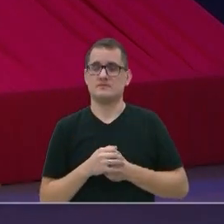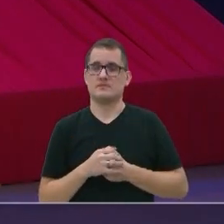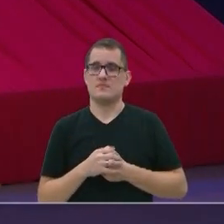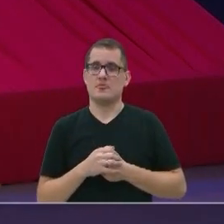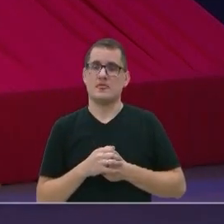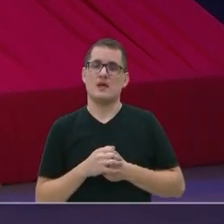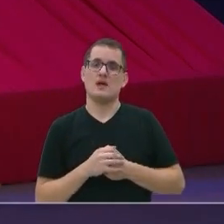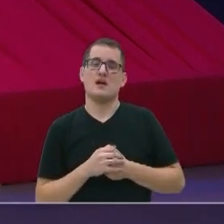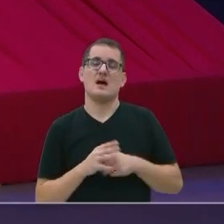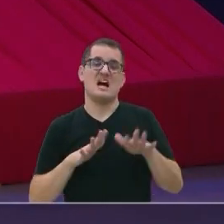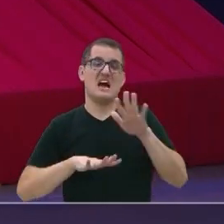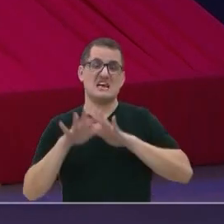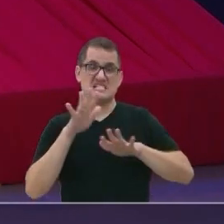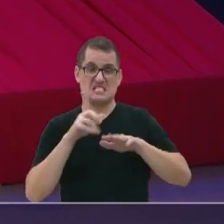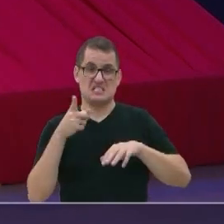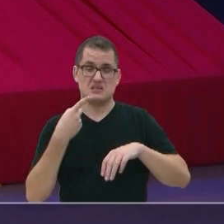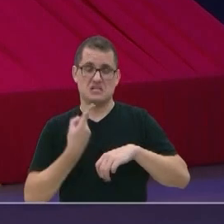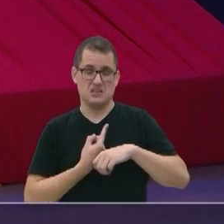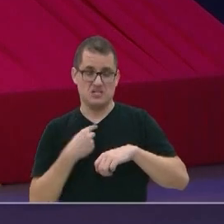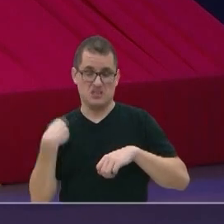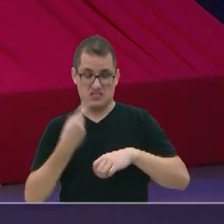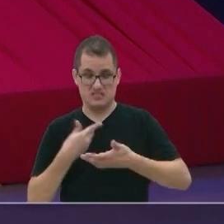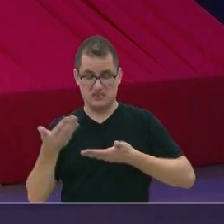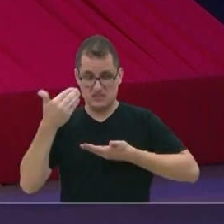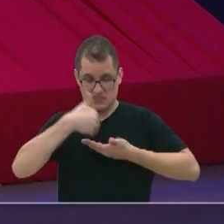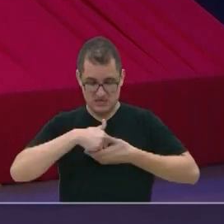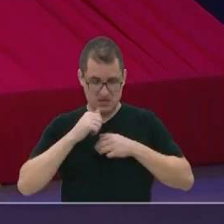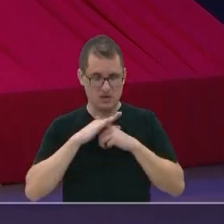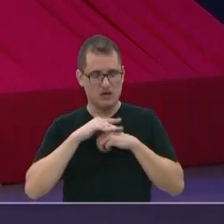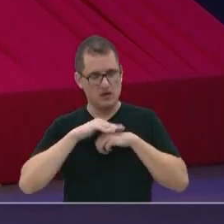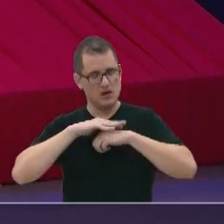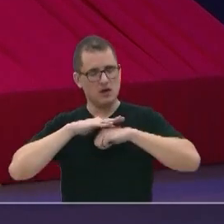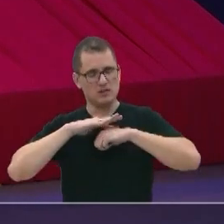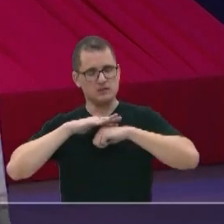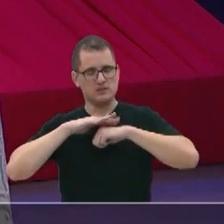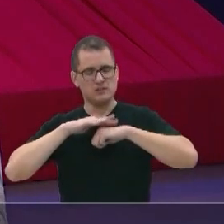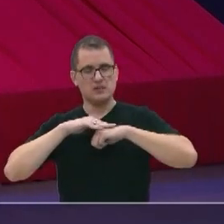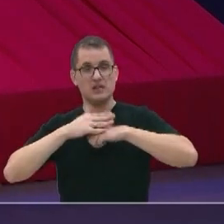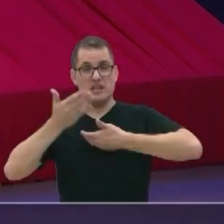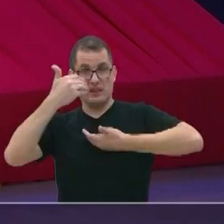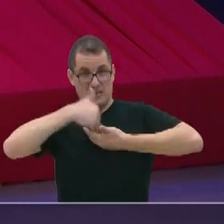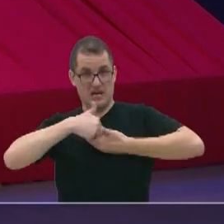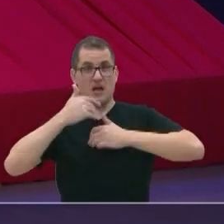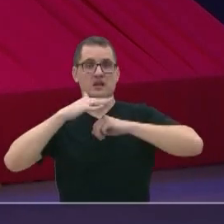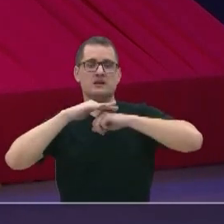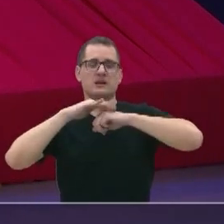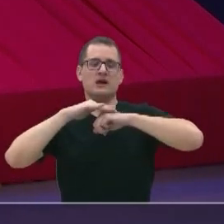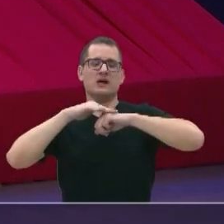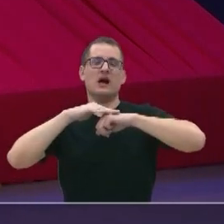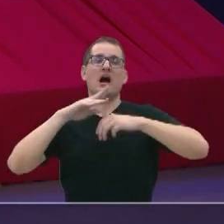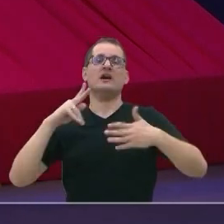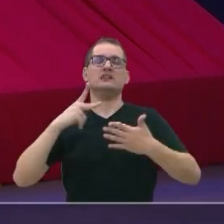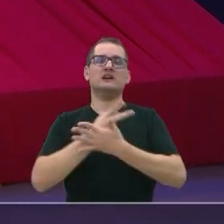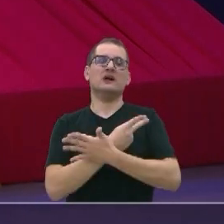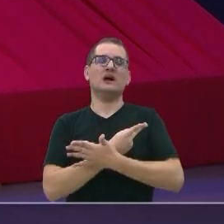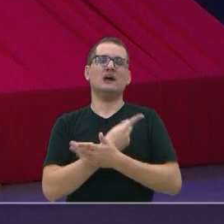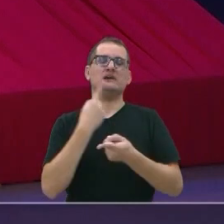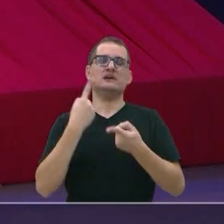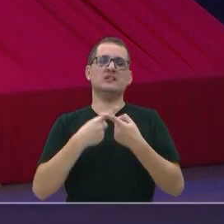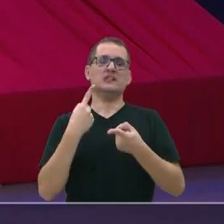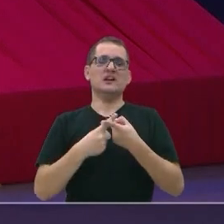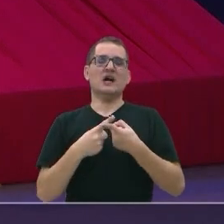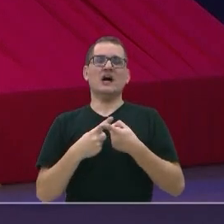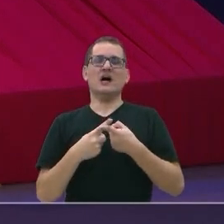Tantas enfermidades aqui dentro de mim, dentro de você, dentro de nós, vêm por conta